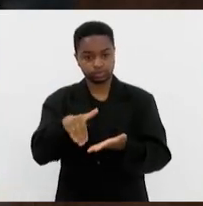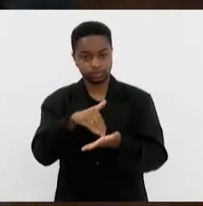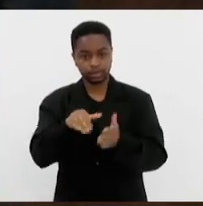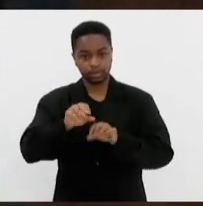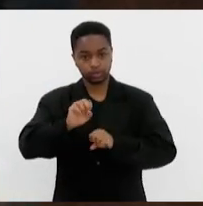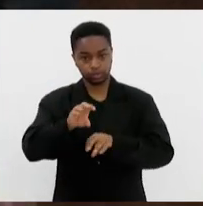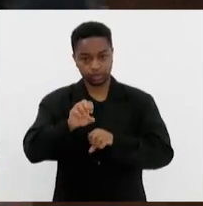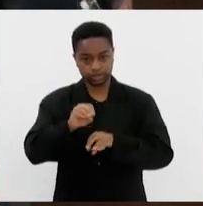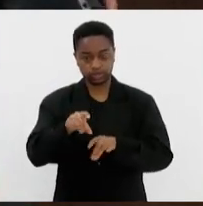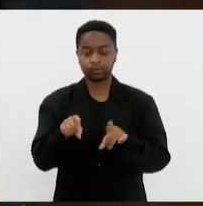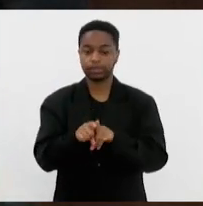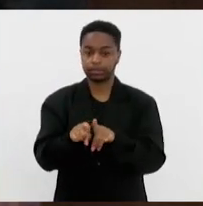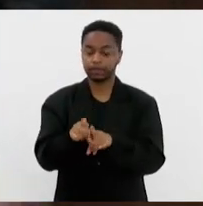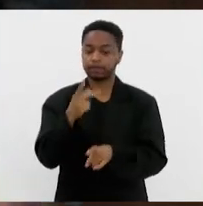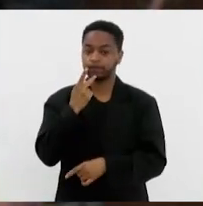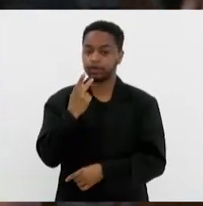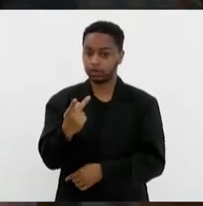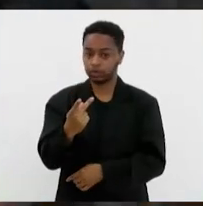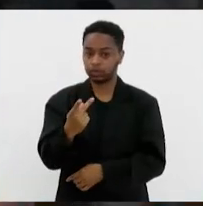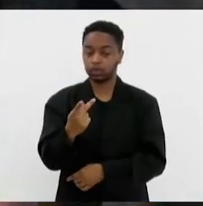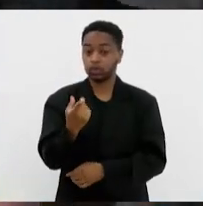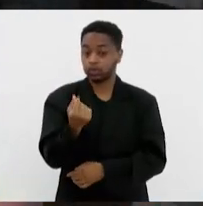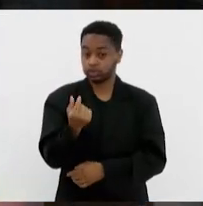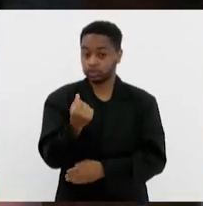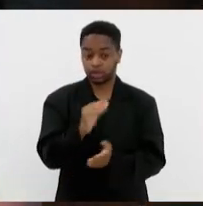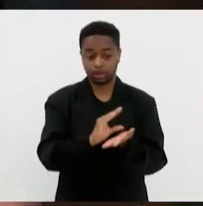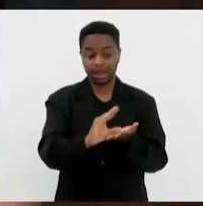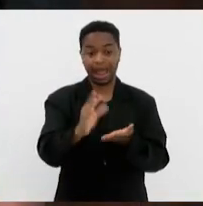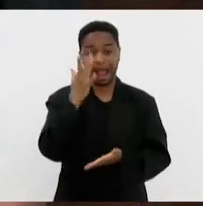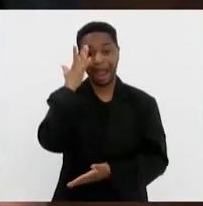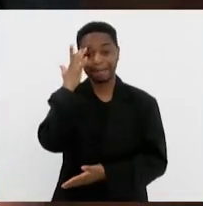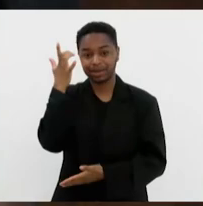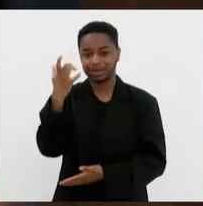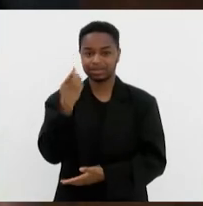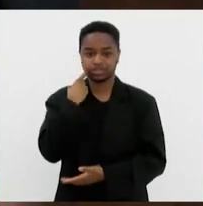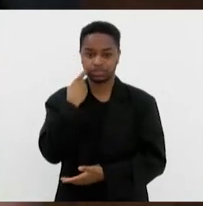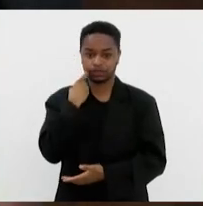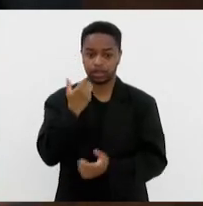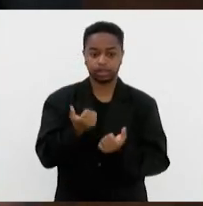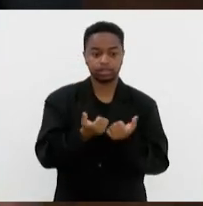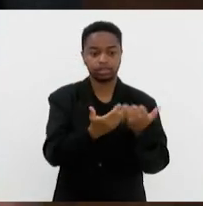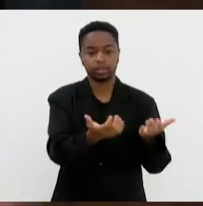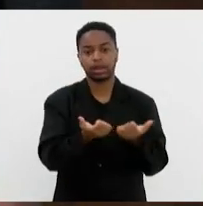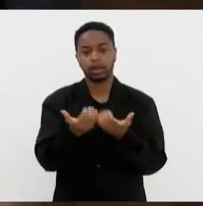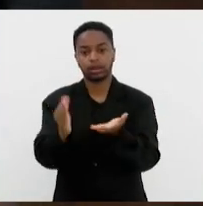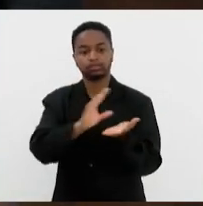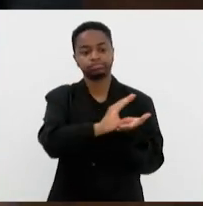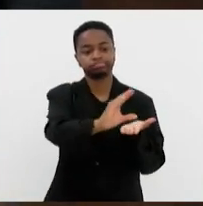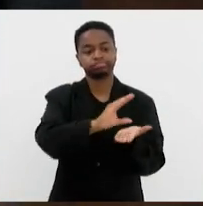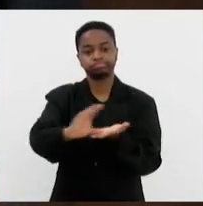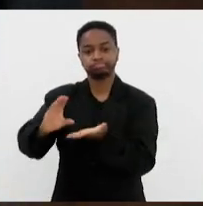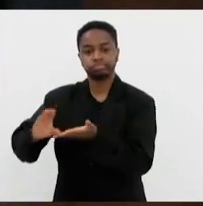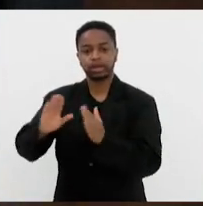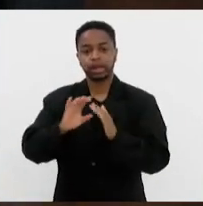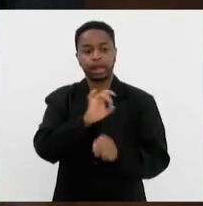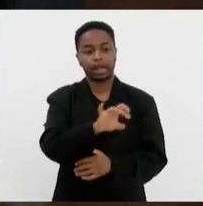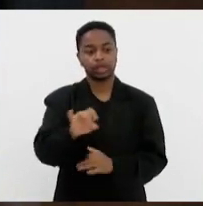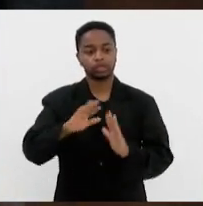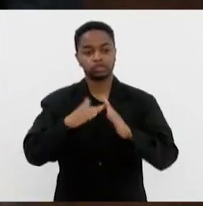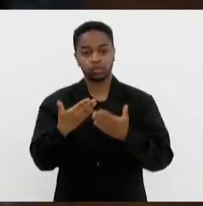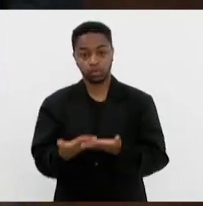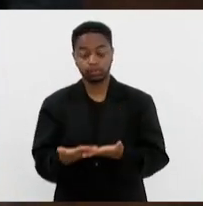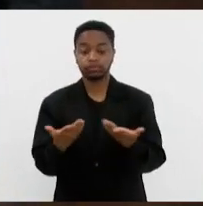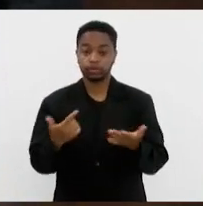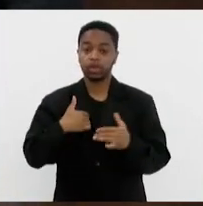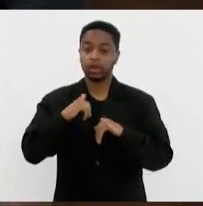Educação e garantiu que esse recurso chegará amanhã, sexta-feira, nas escolas. Eu falei isso com os diretores, eles